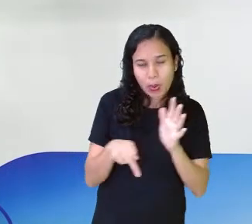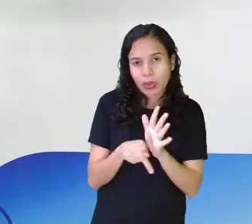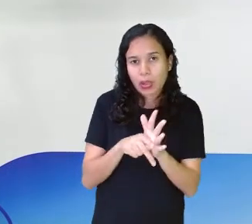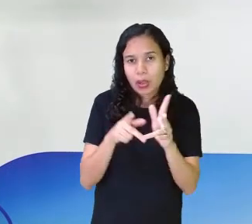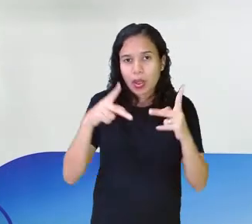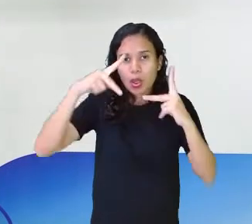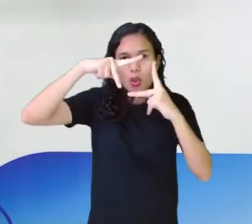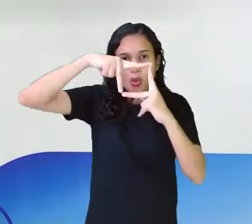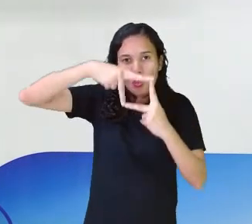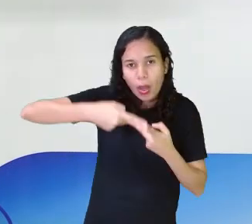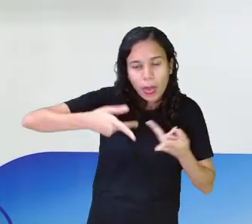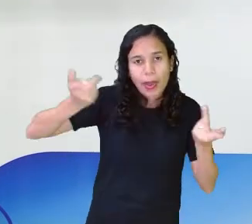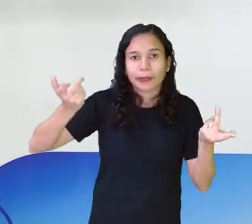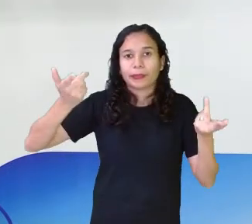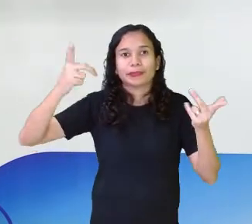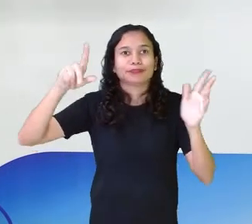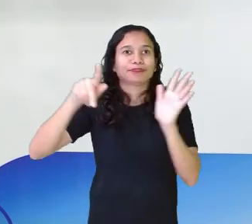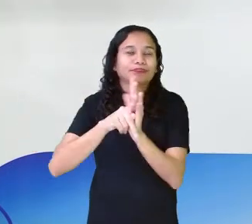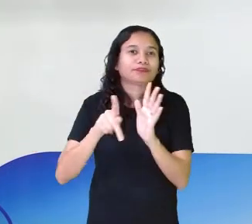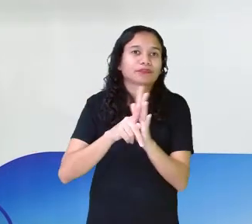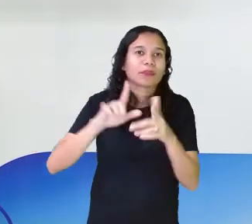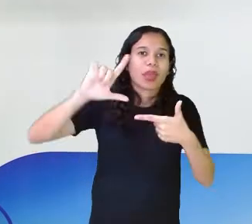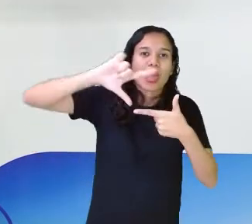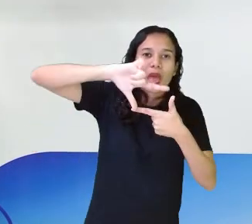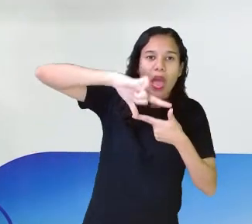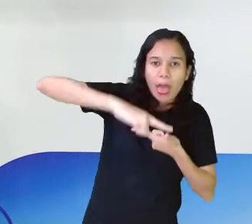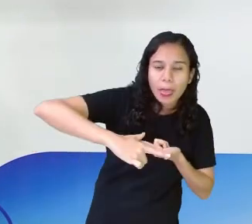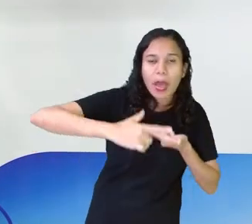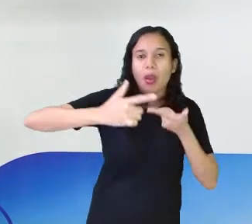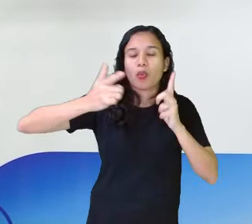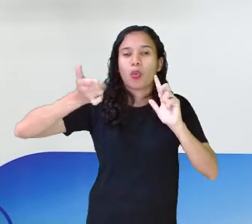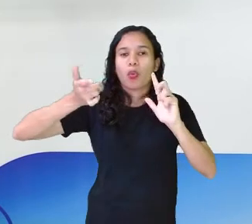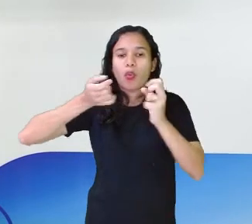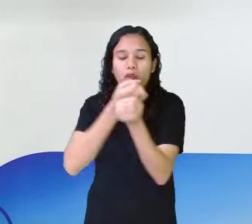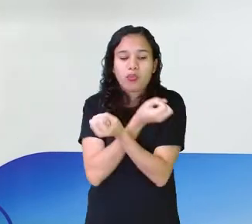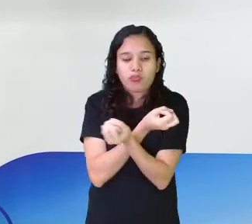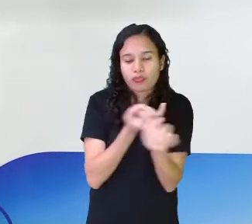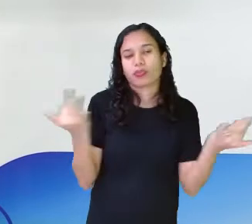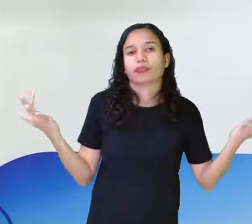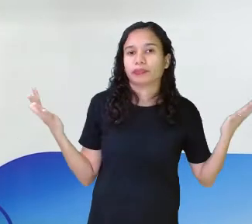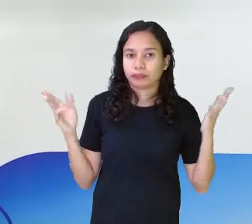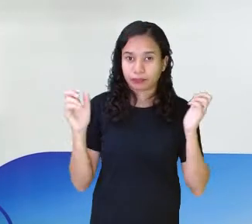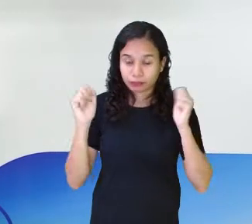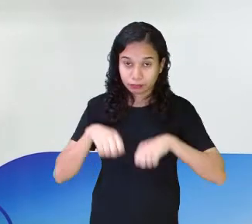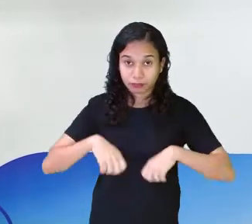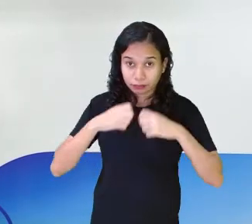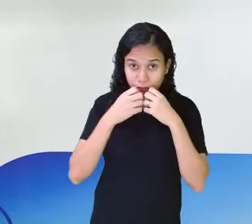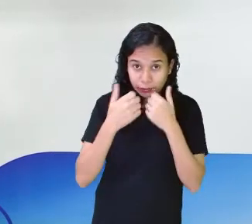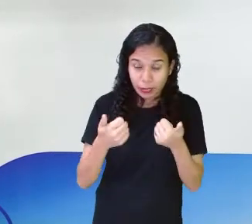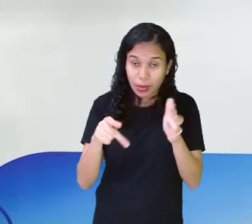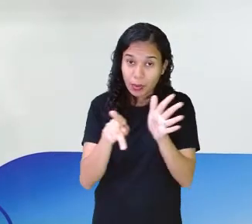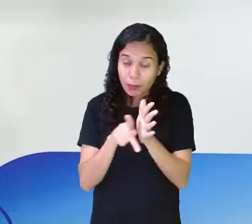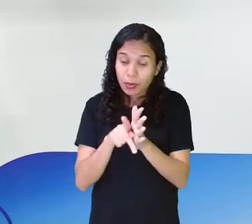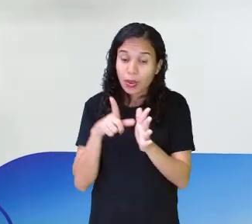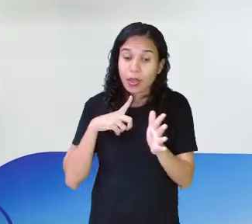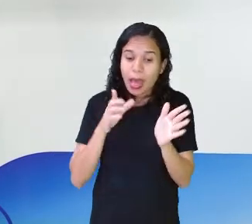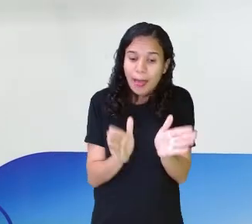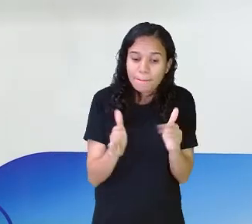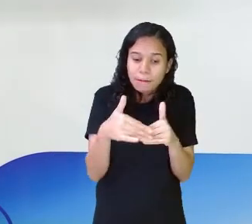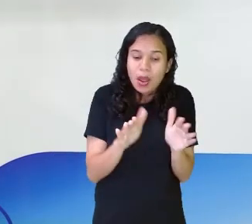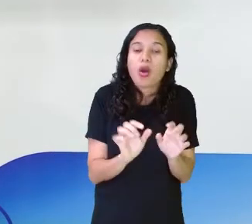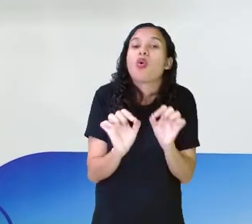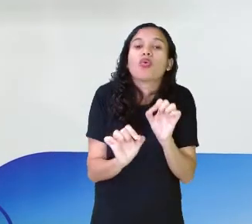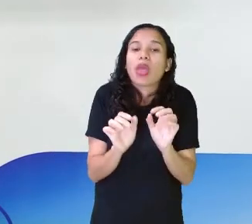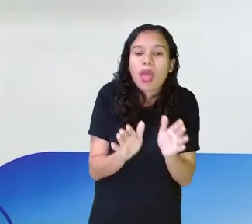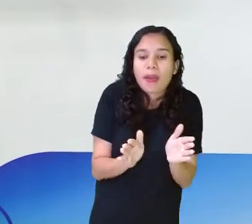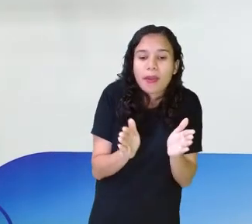quadradas, retangulares, pentagonais e etc, beleza? Então, planificação não é nada mais,